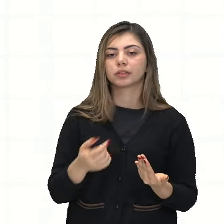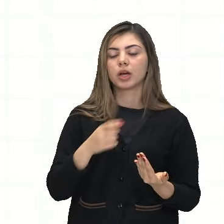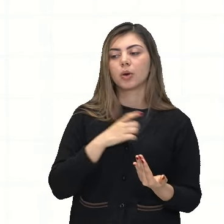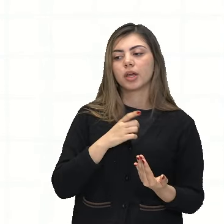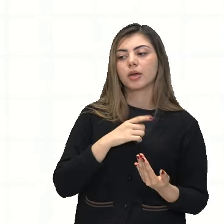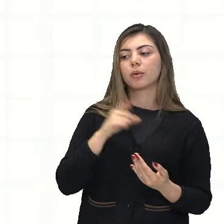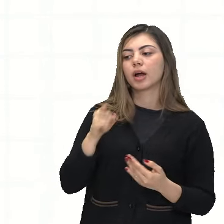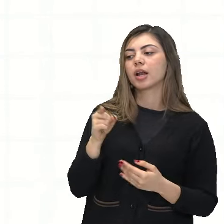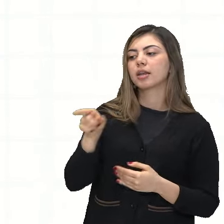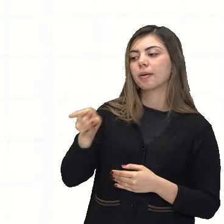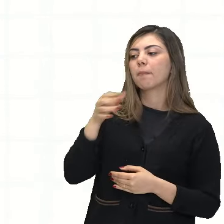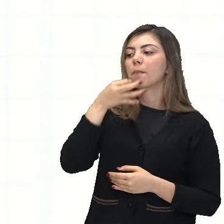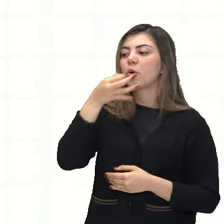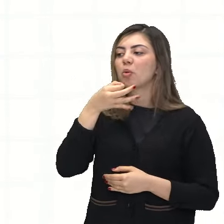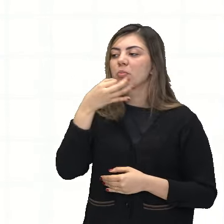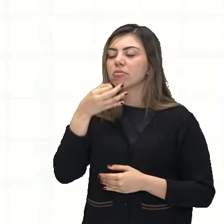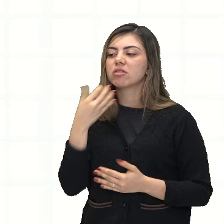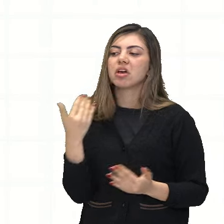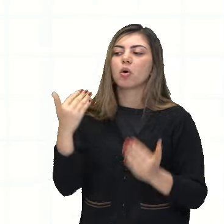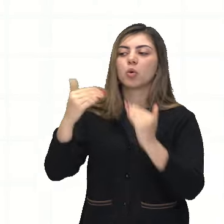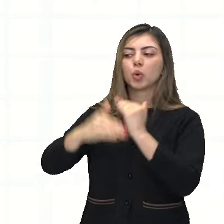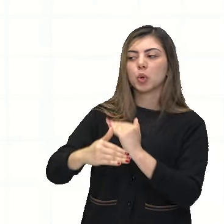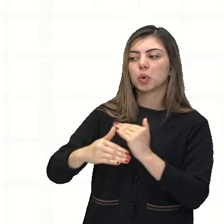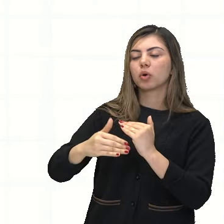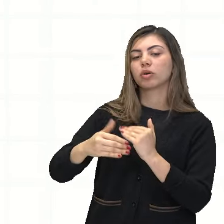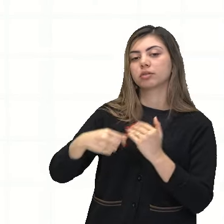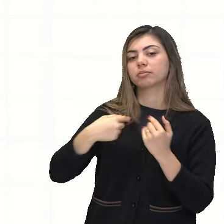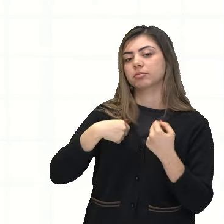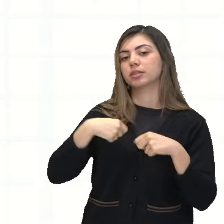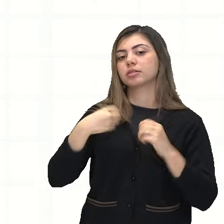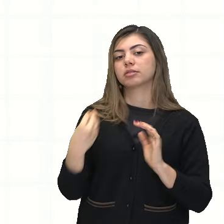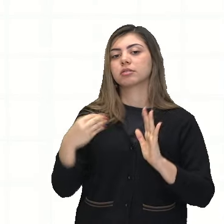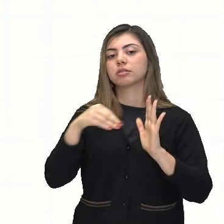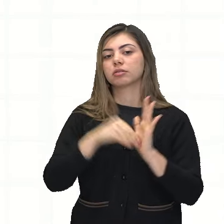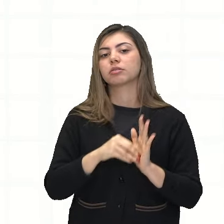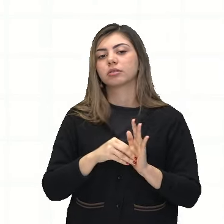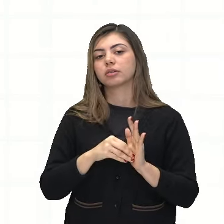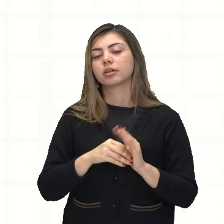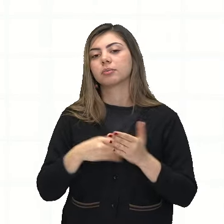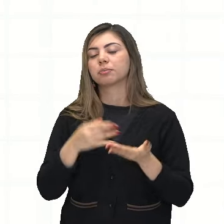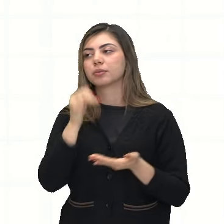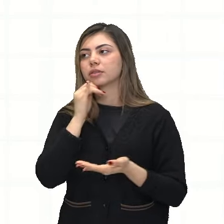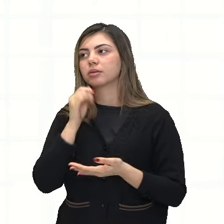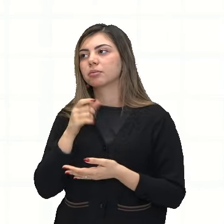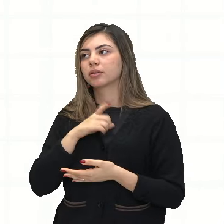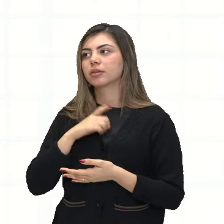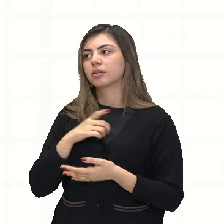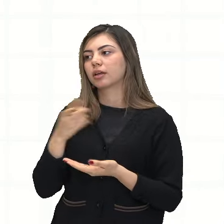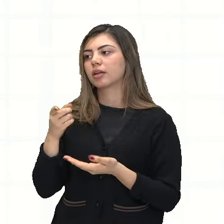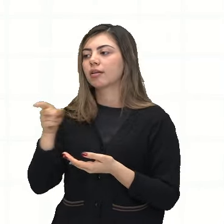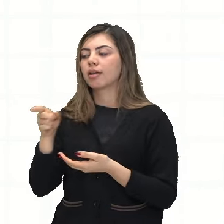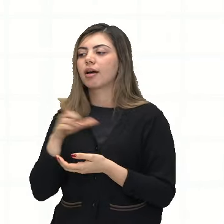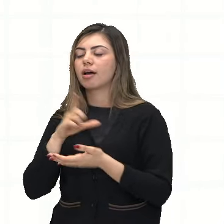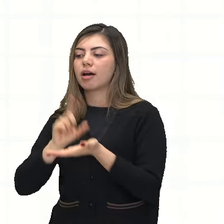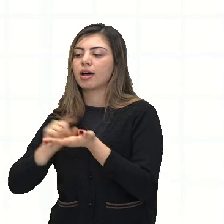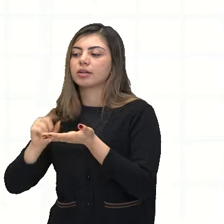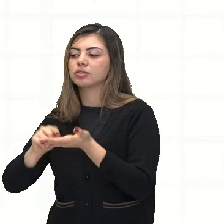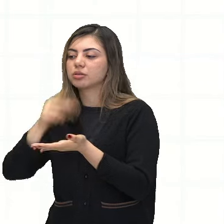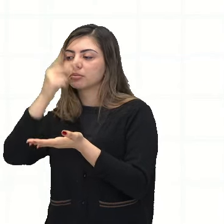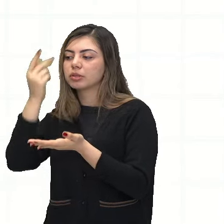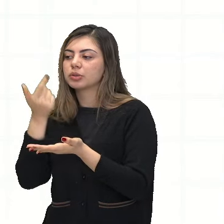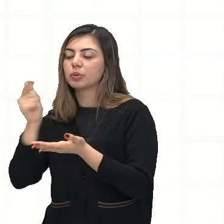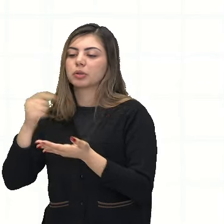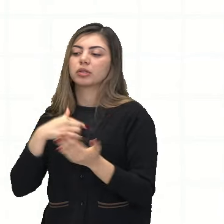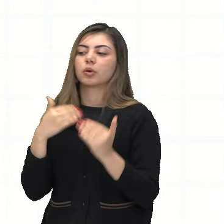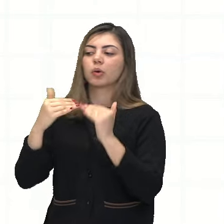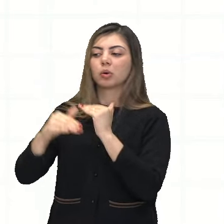algum ponto de vista ou um posicionamento defendido por algum autor eu posso trazer trabalhos Nos quais eu não acredito que eu acho que não